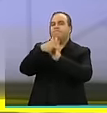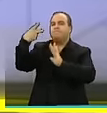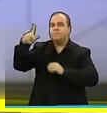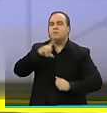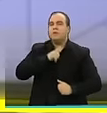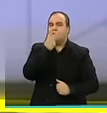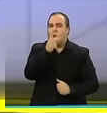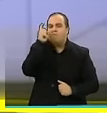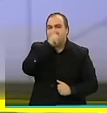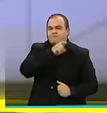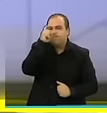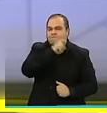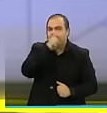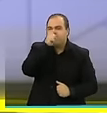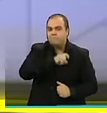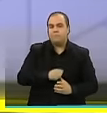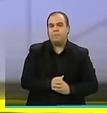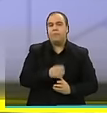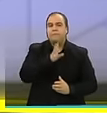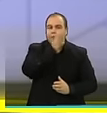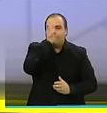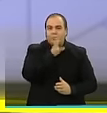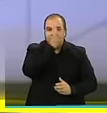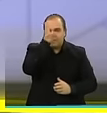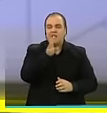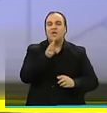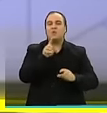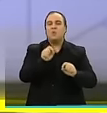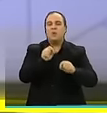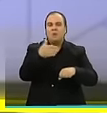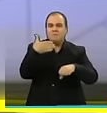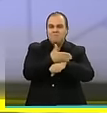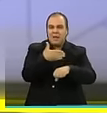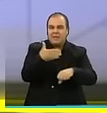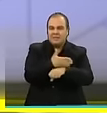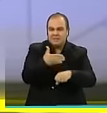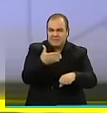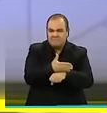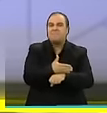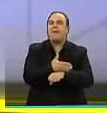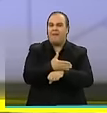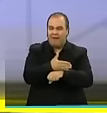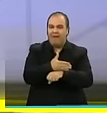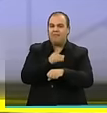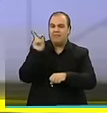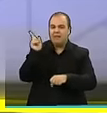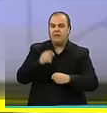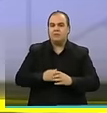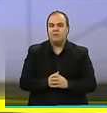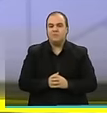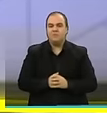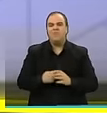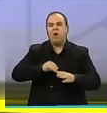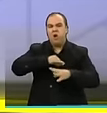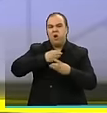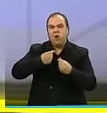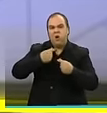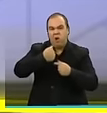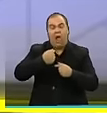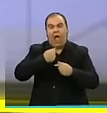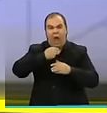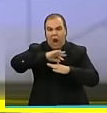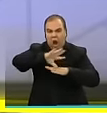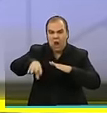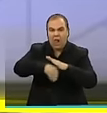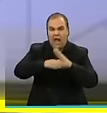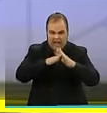dois mentirosos e acusado ainda de participar de máfia de creches. Não posso dizer que ele é da máfia de creches,